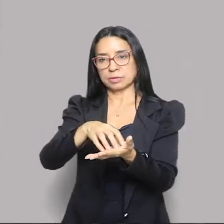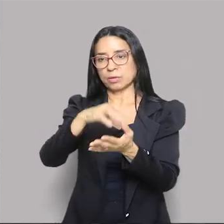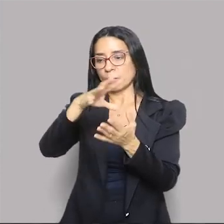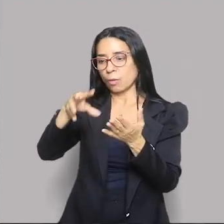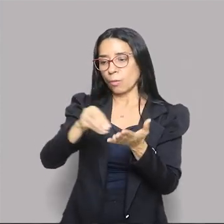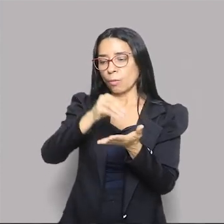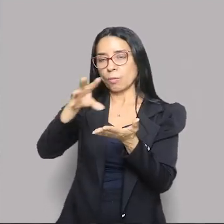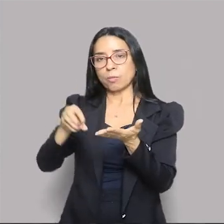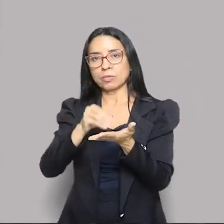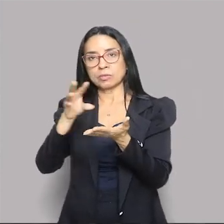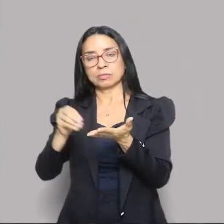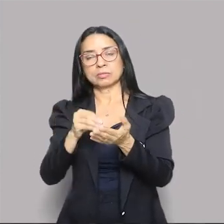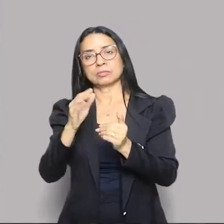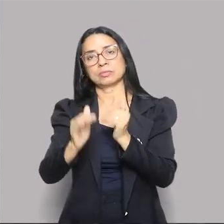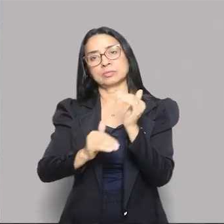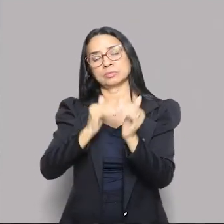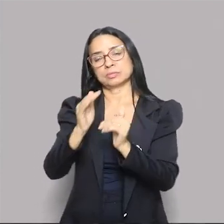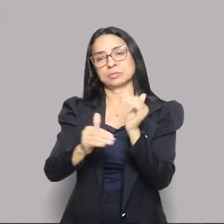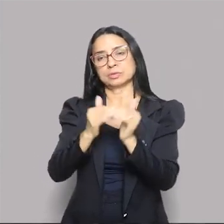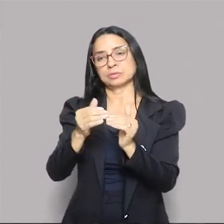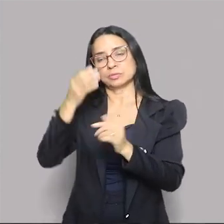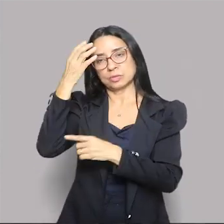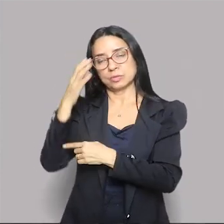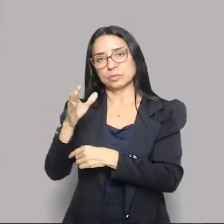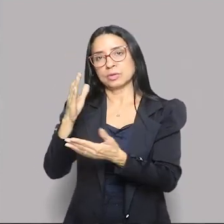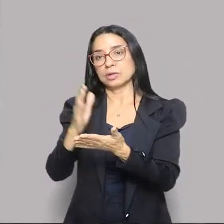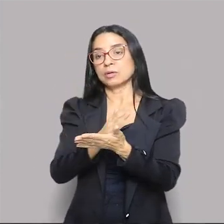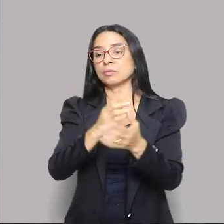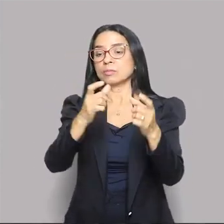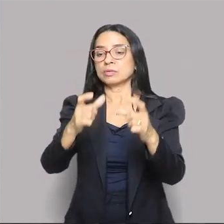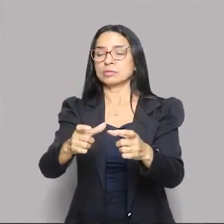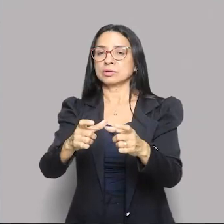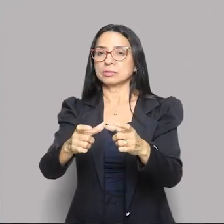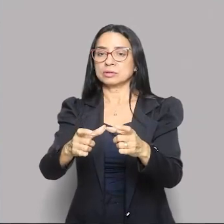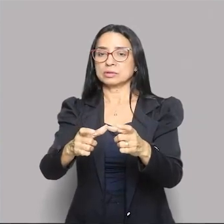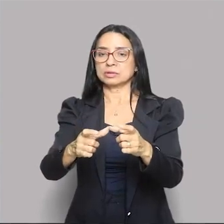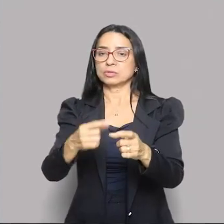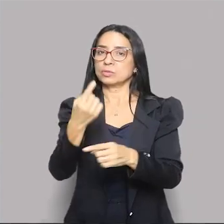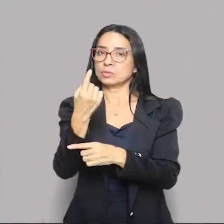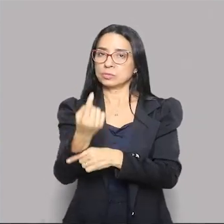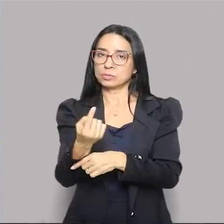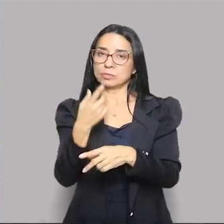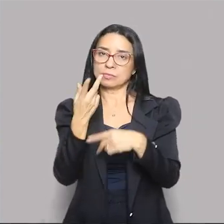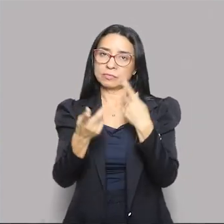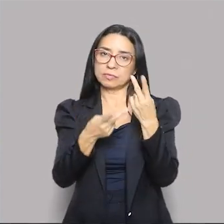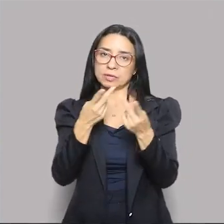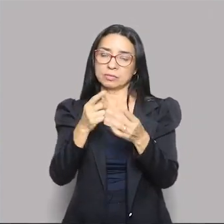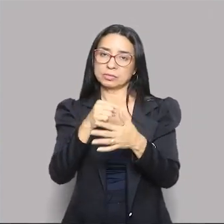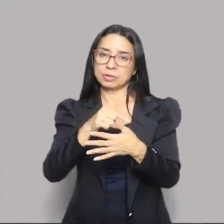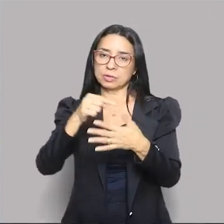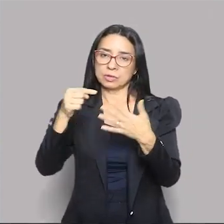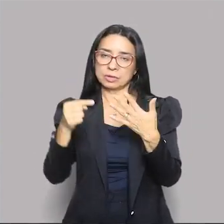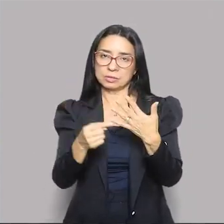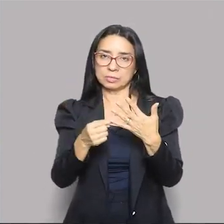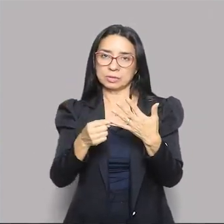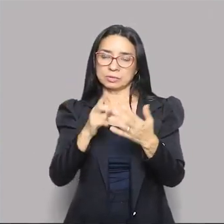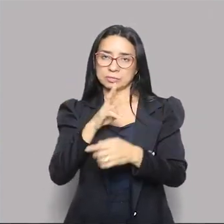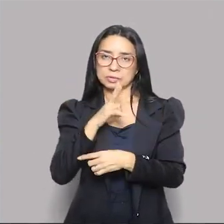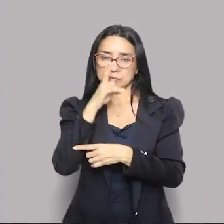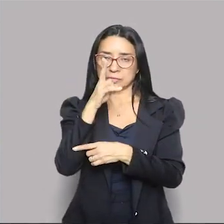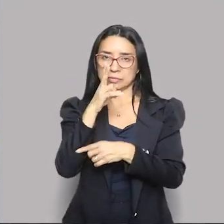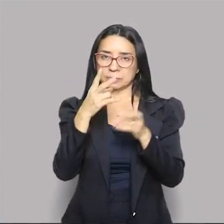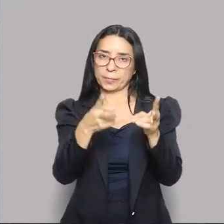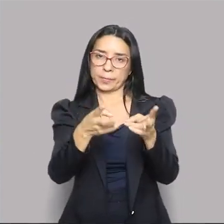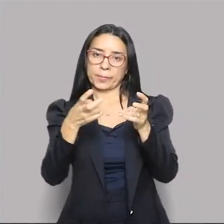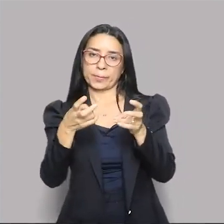do desenvolvimento de cultura em certas localidades. Provavelmente no 1 ela falou de um outro aspecto ainda muito mais forte. Então, fique atento